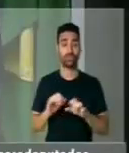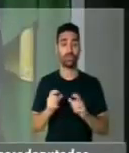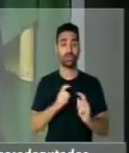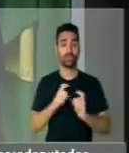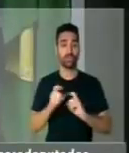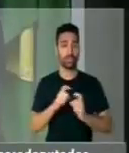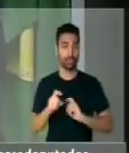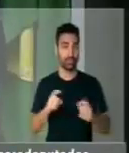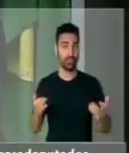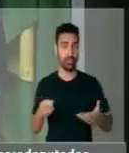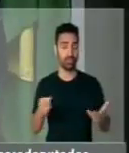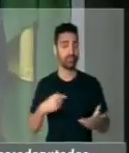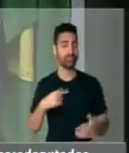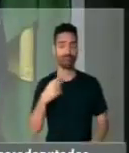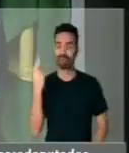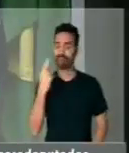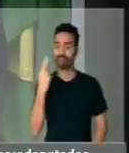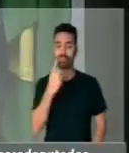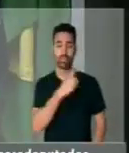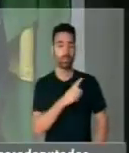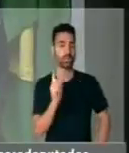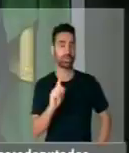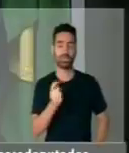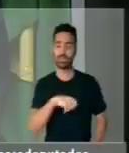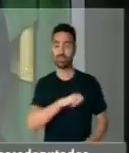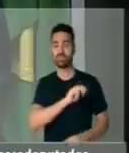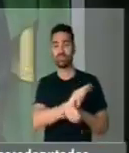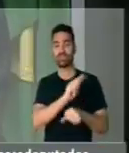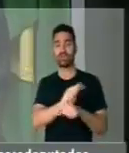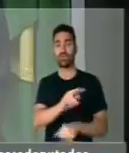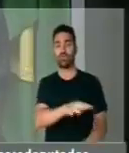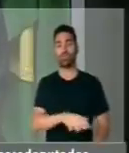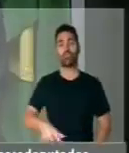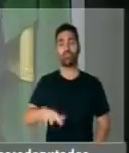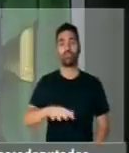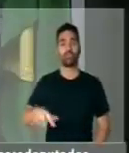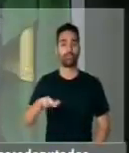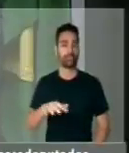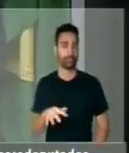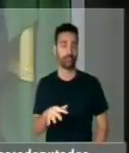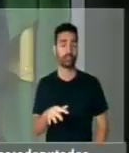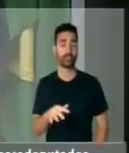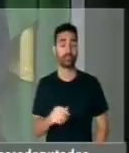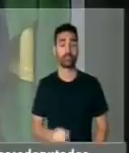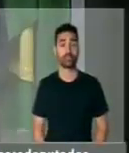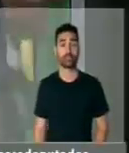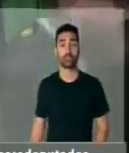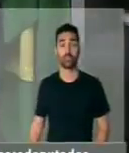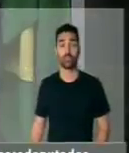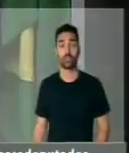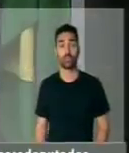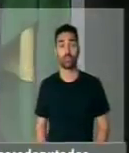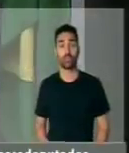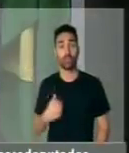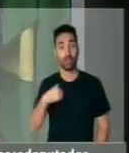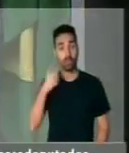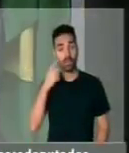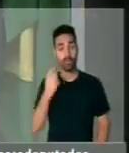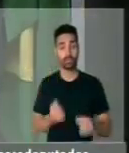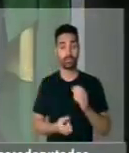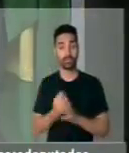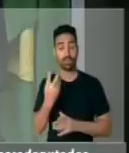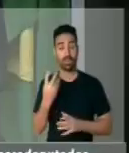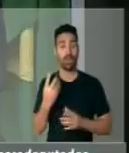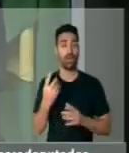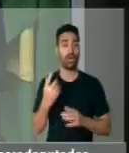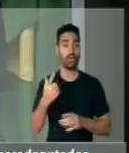existe hoje não é suficiente para fiscalizar o setor. No que tange aos benefícios relacionados à criação de postos